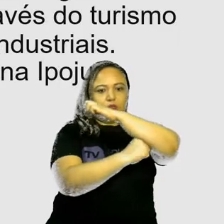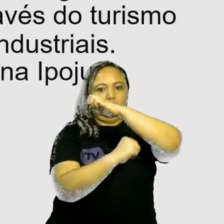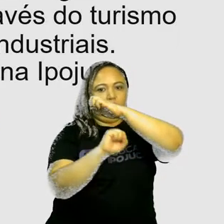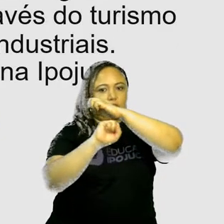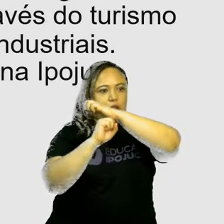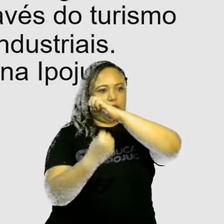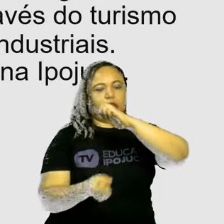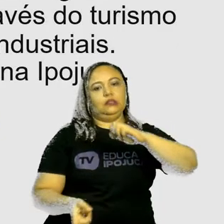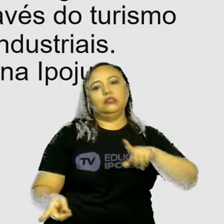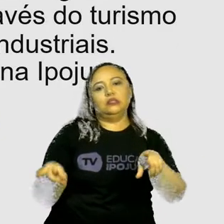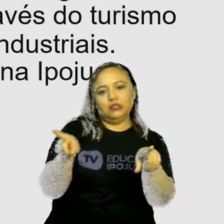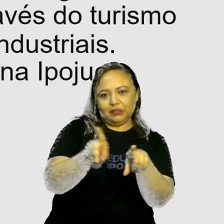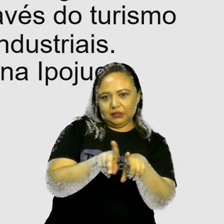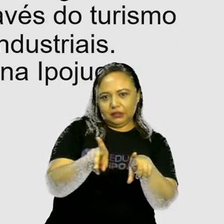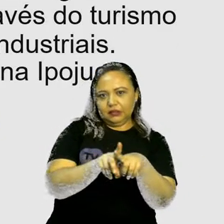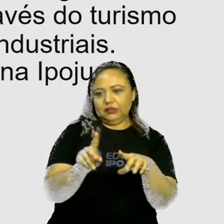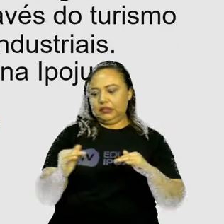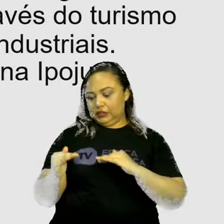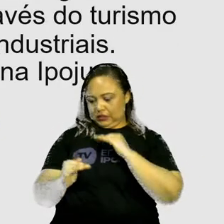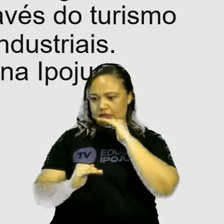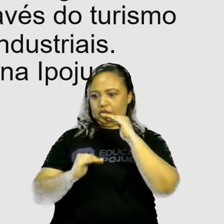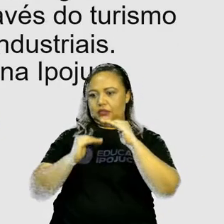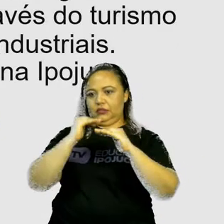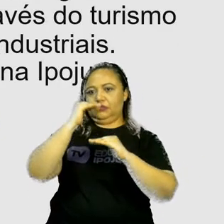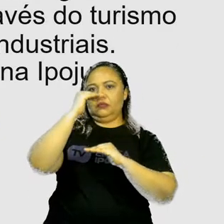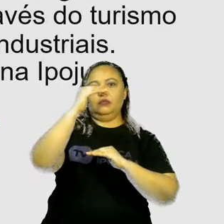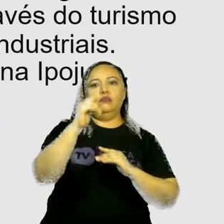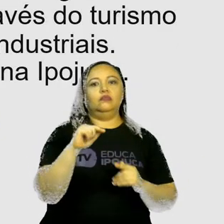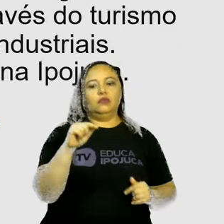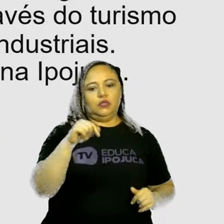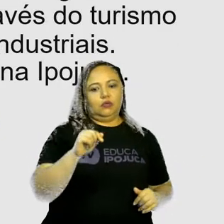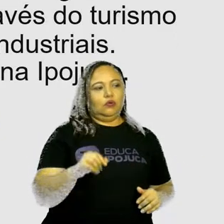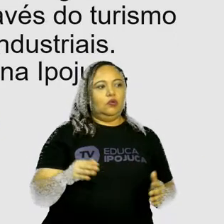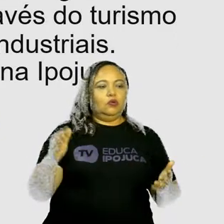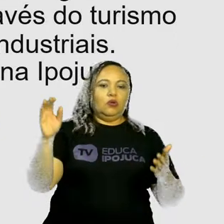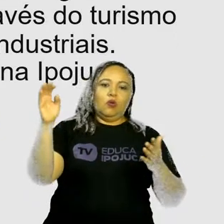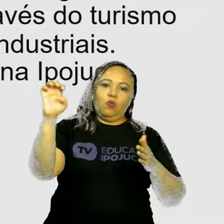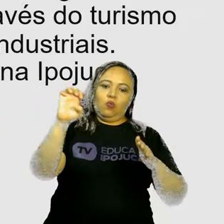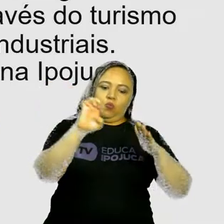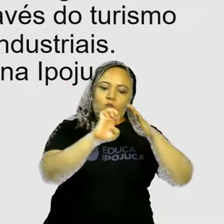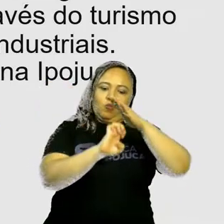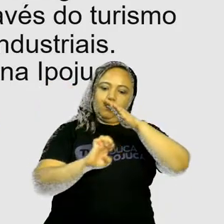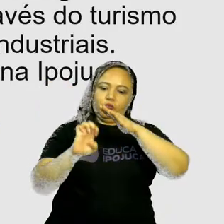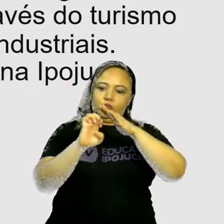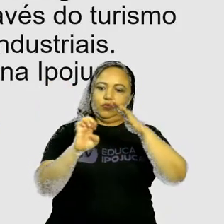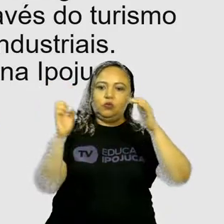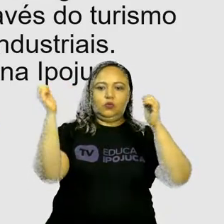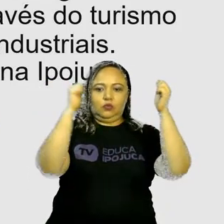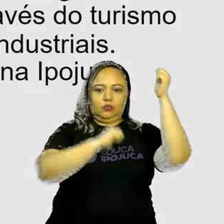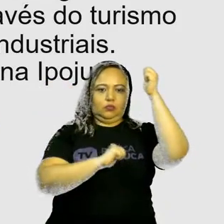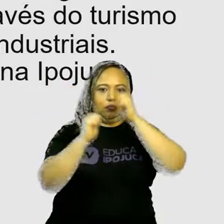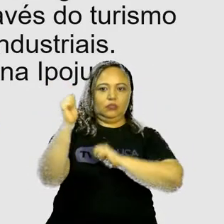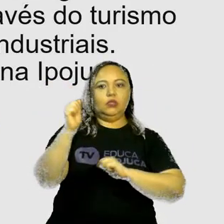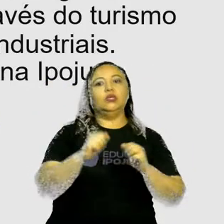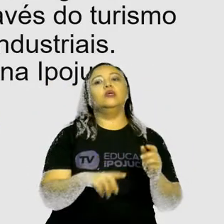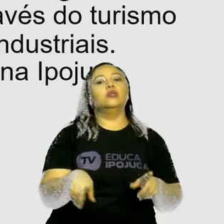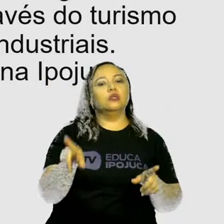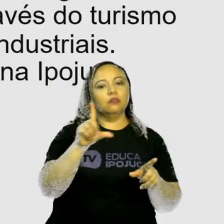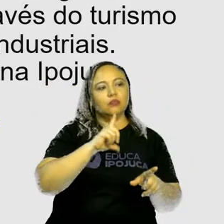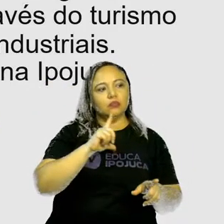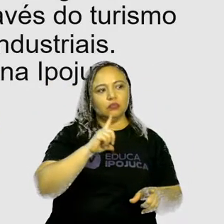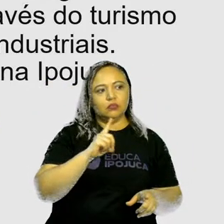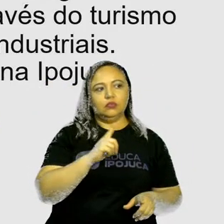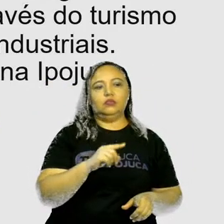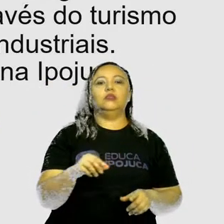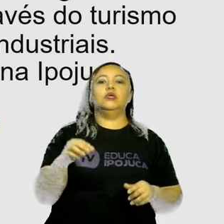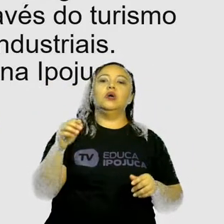empregos através do turismo e dos investimentos industriais. Temos também a usina Ipojuca,